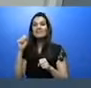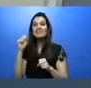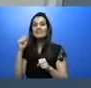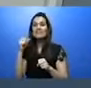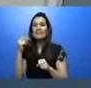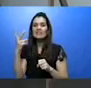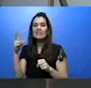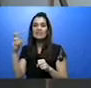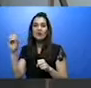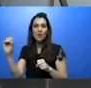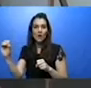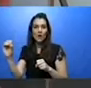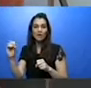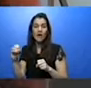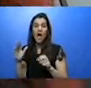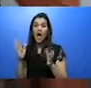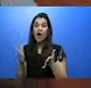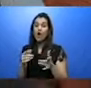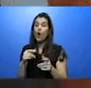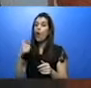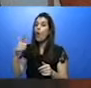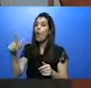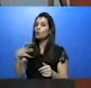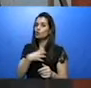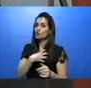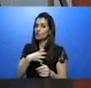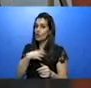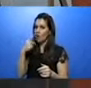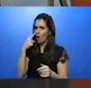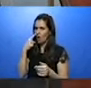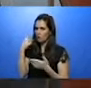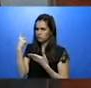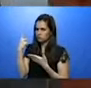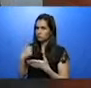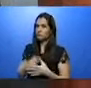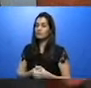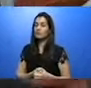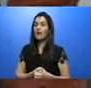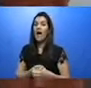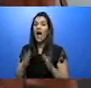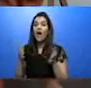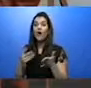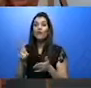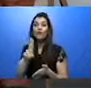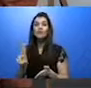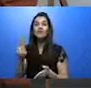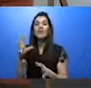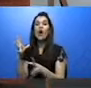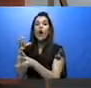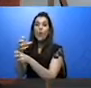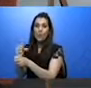maneiras, né? Mais uma maneira. Então, vamos para a próxima, que agora nós vamos utilizar a adição.